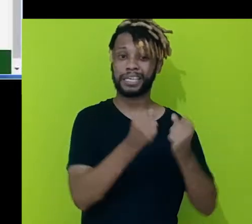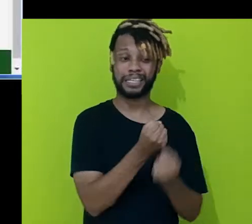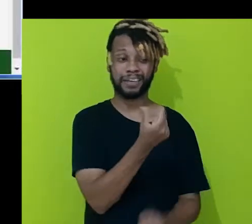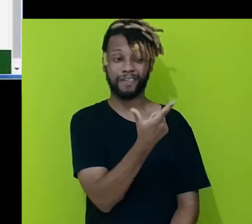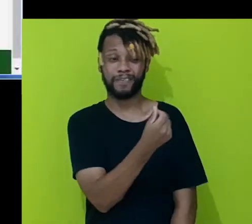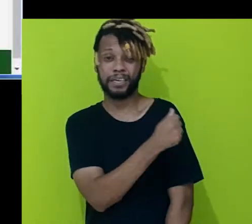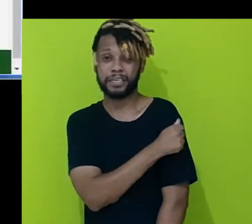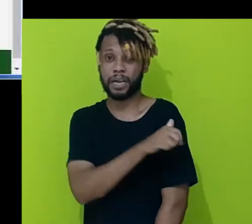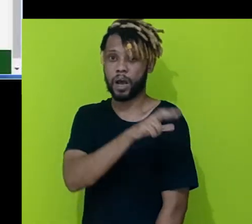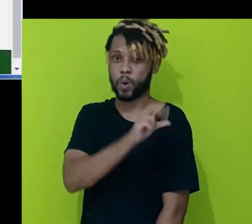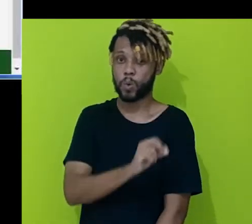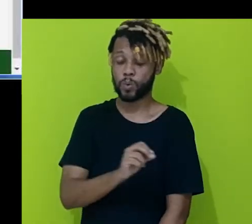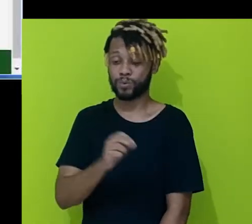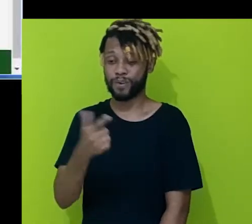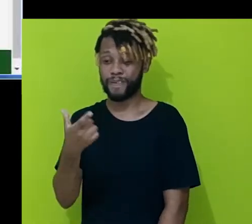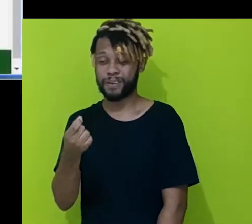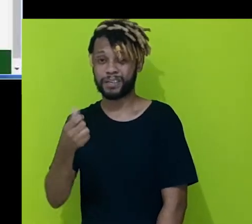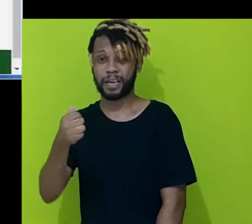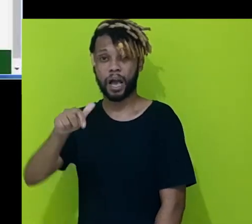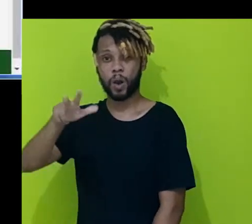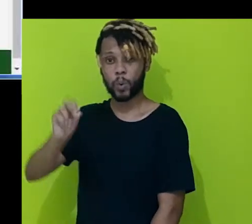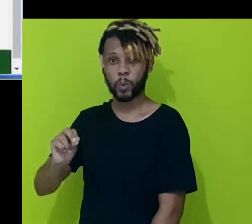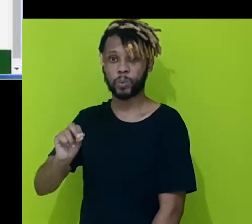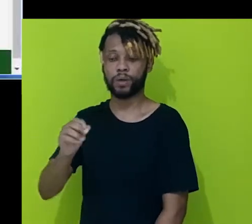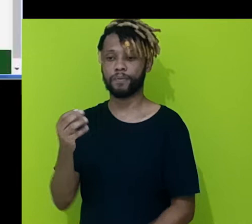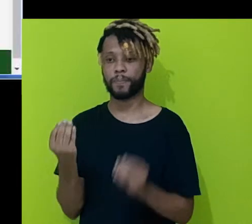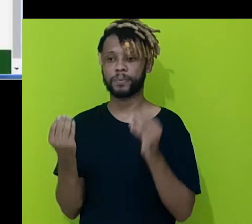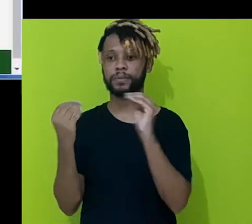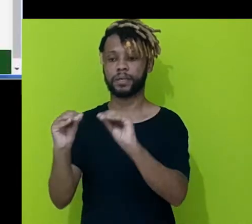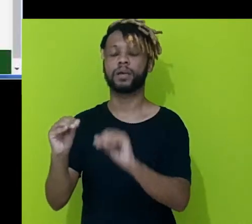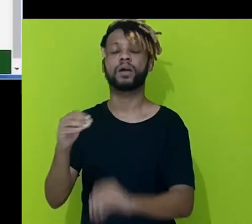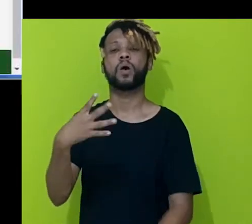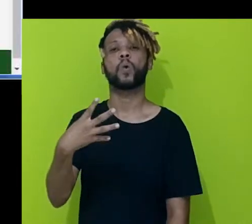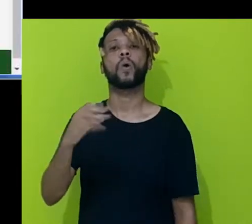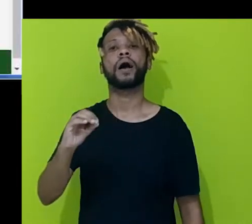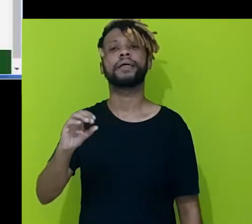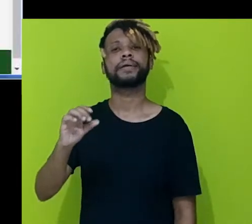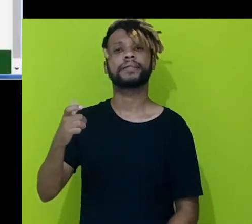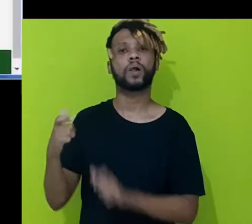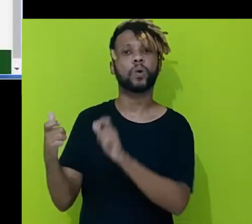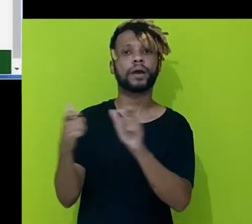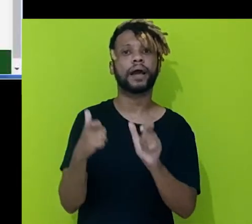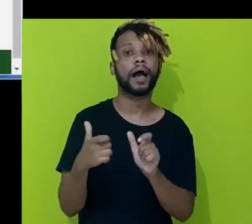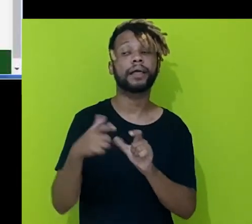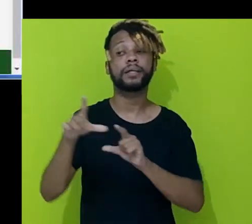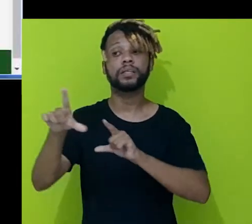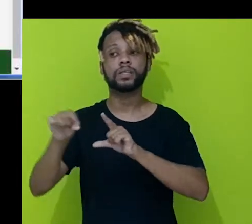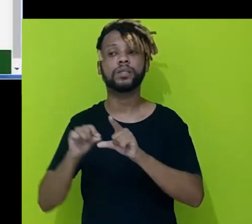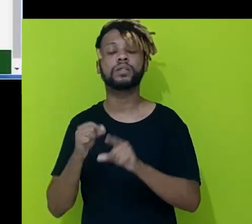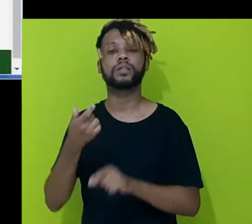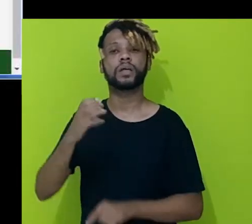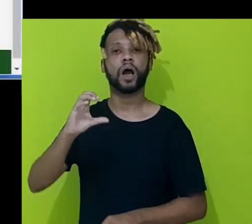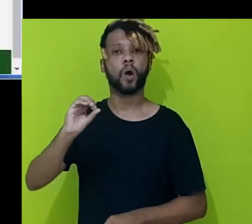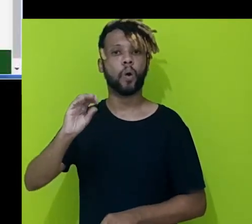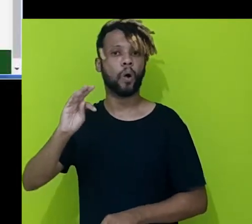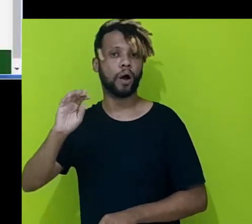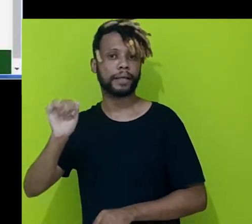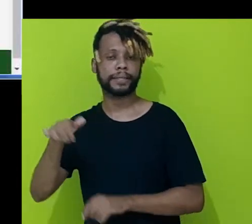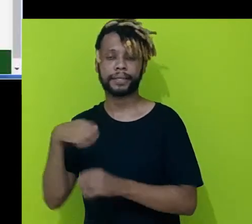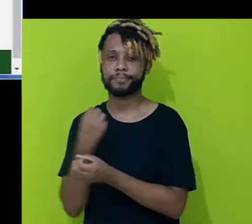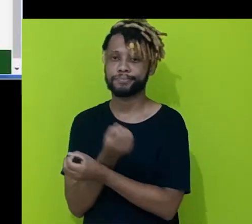aqui, oficina, 40 lugares, e ele já seleciona aqui as cotas e quanto nós temos que oferecer